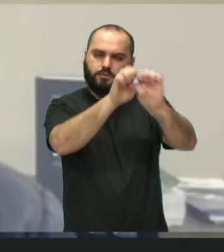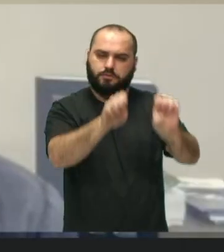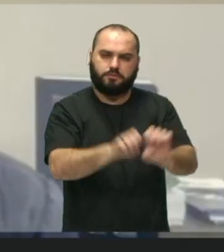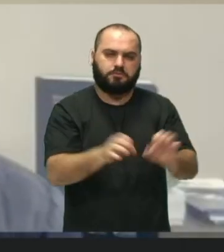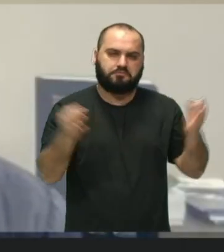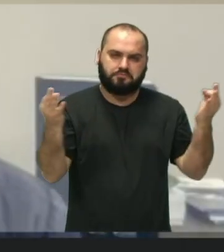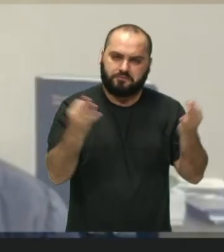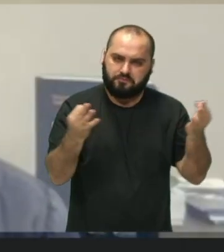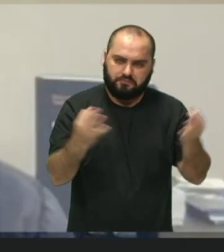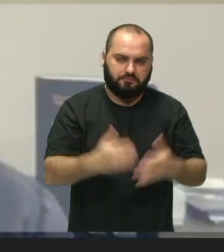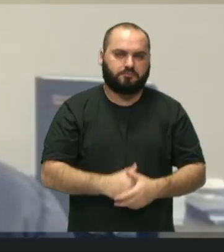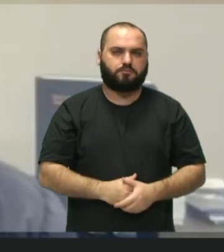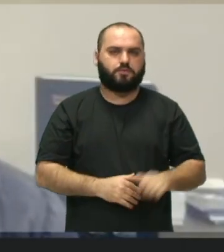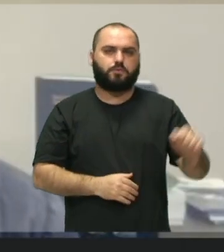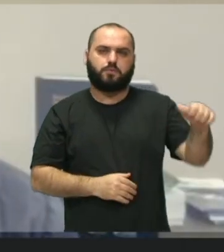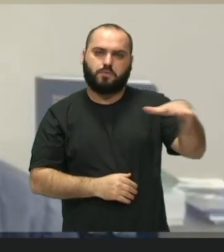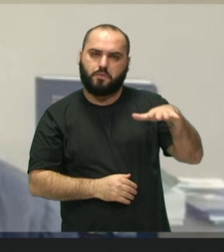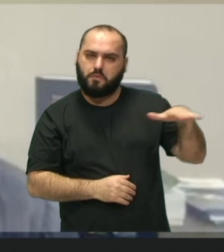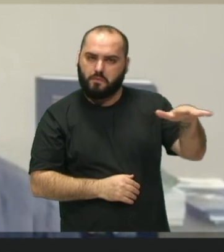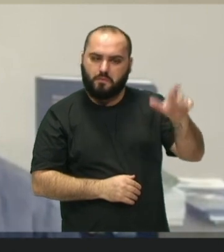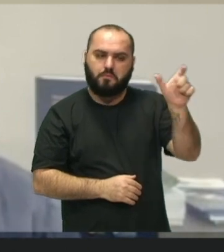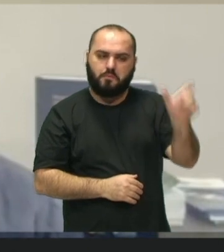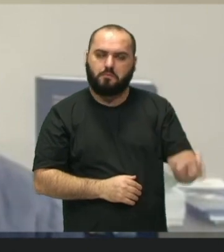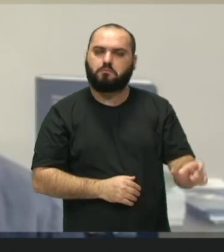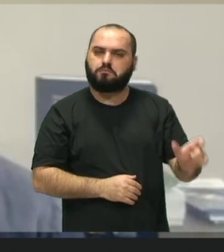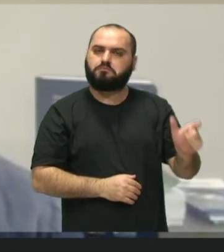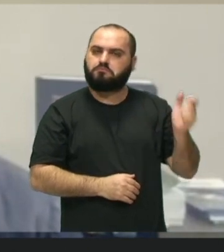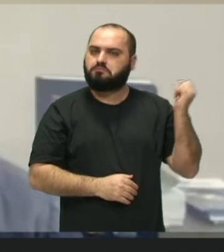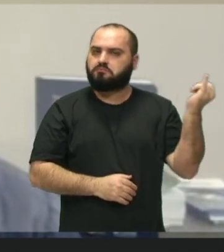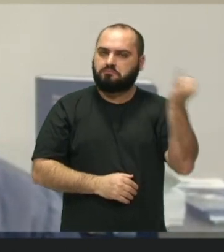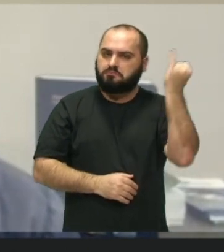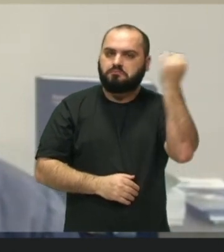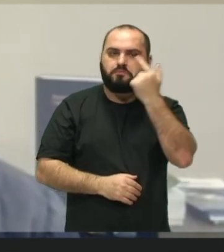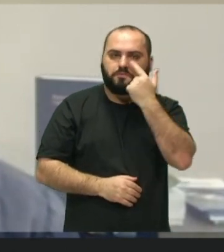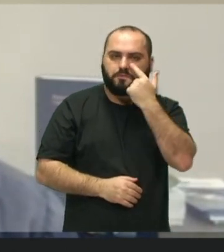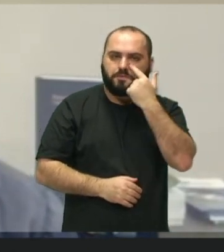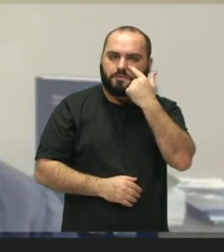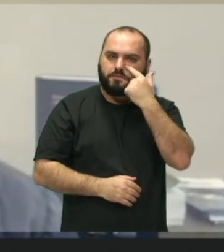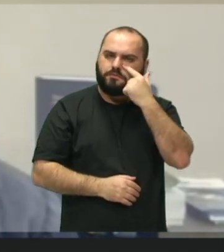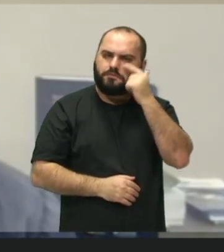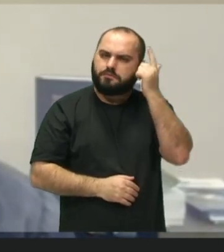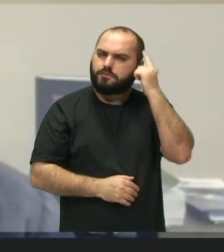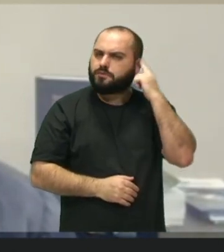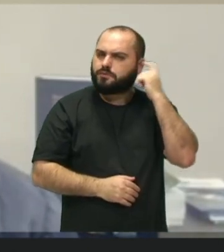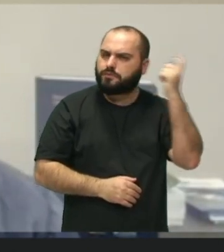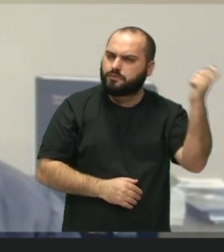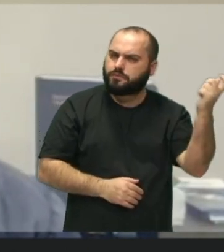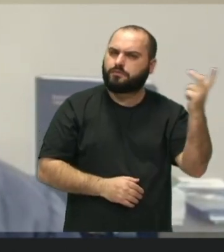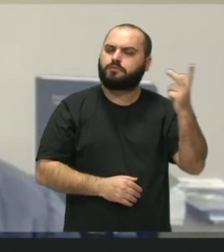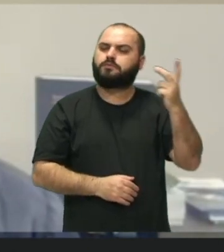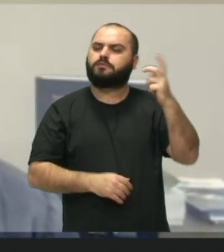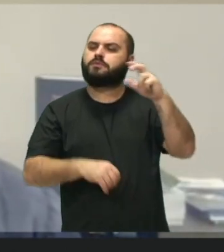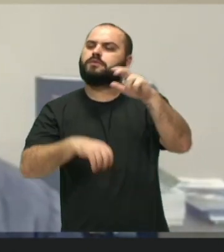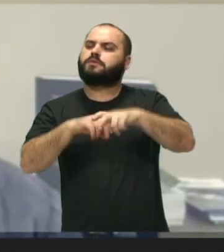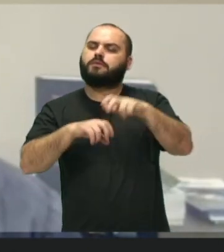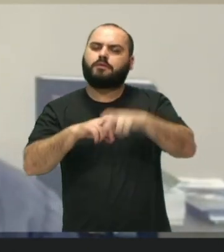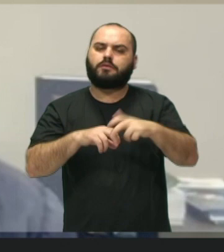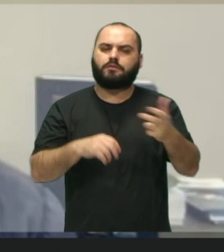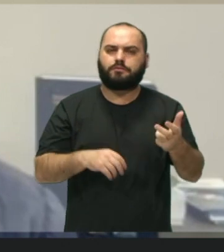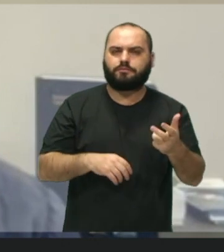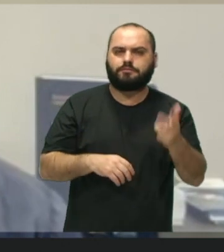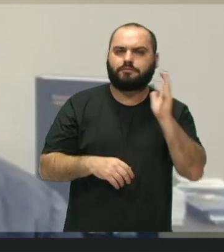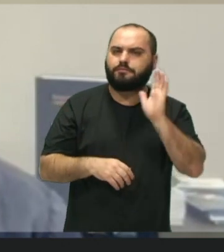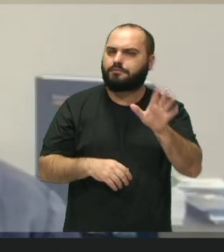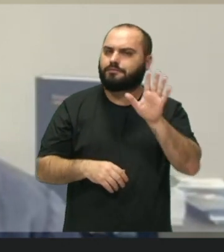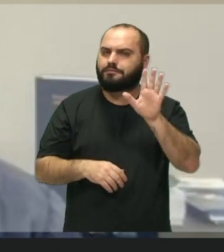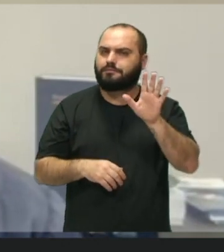maravilhosa, o local é um local realmente singular, né? Poxa, olha a acústica do local, olha a poltrona que está ali. Poxa, a gente já deu